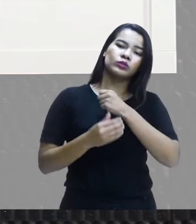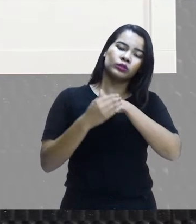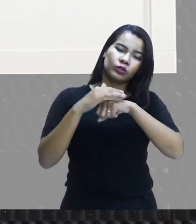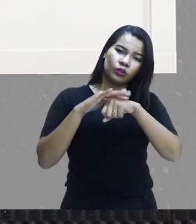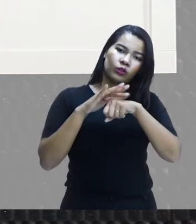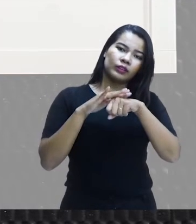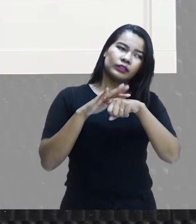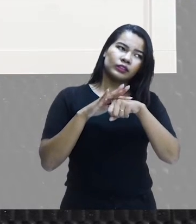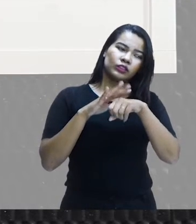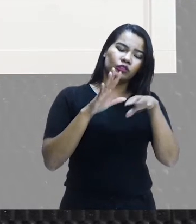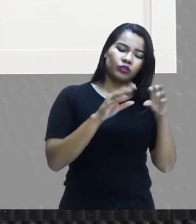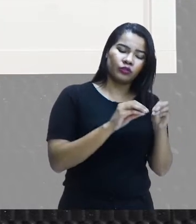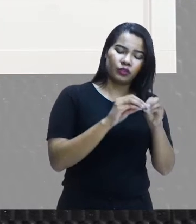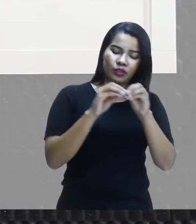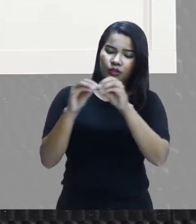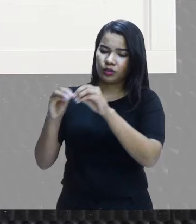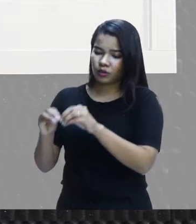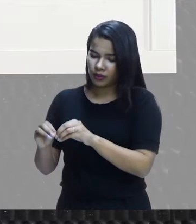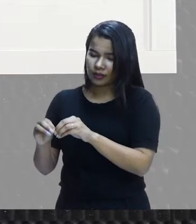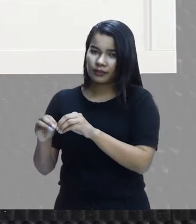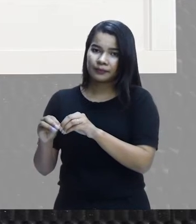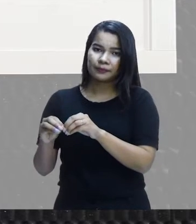de veiculação